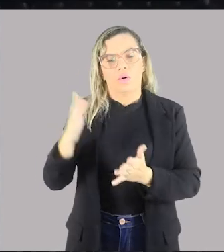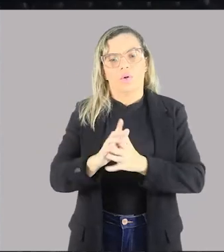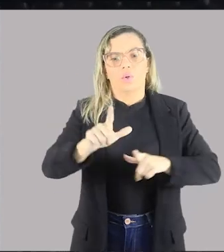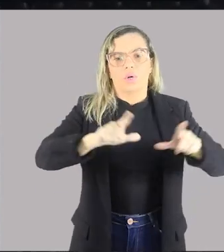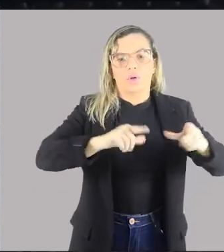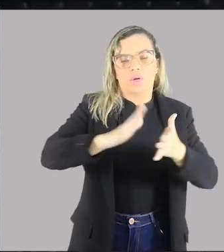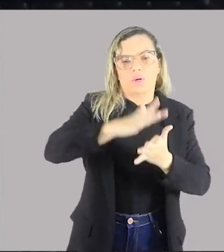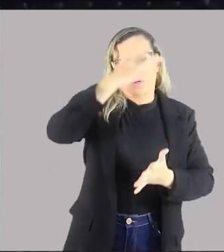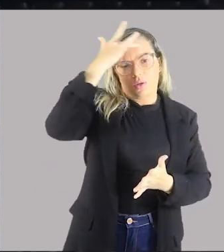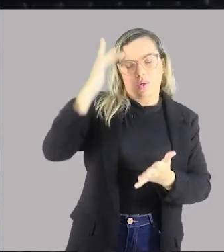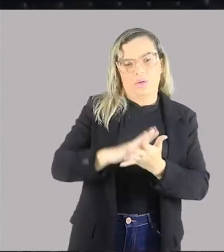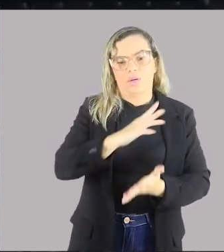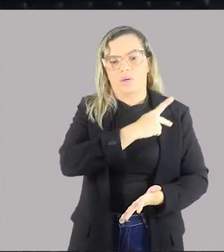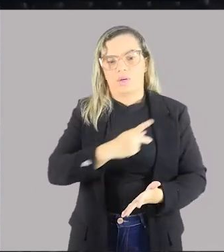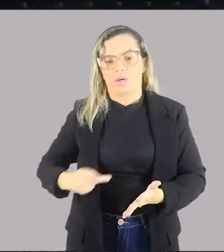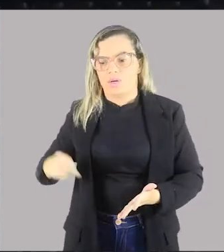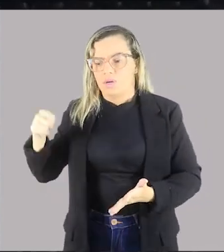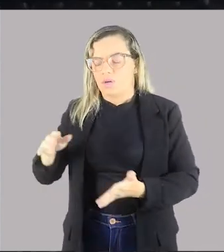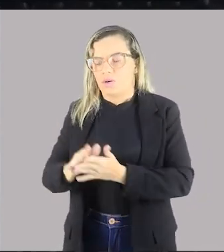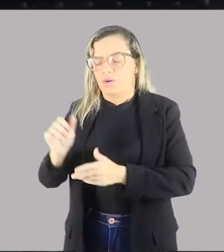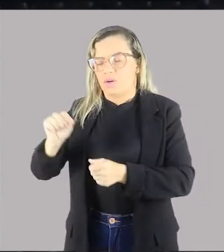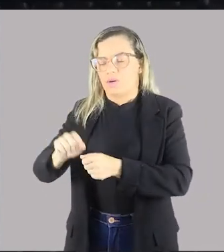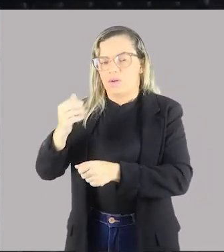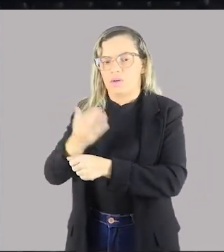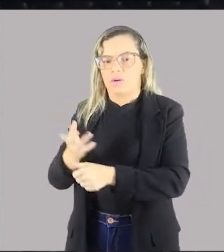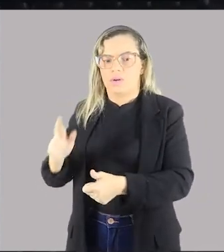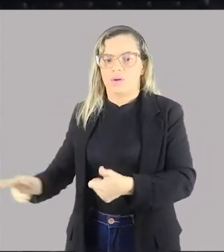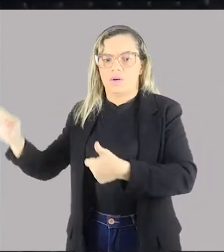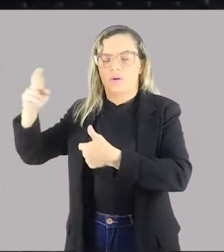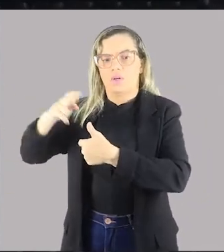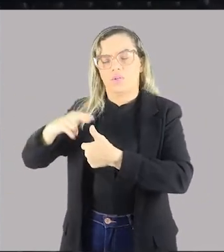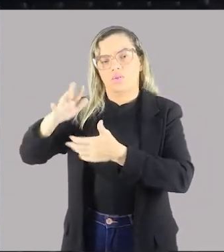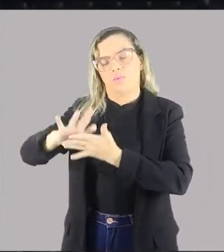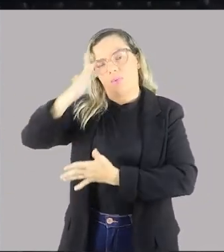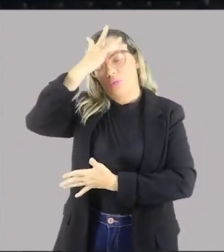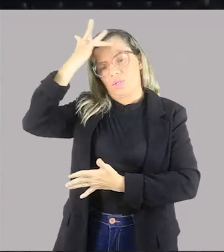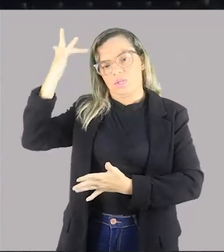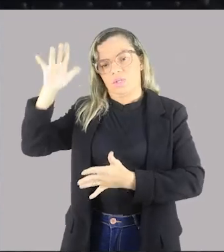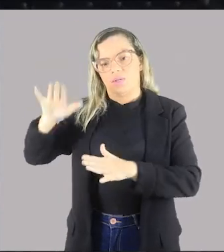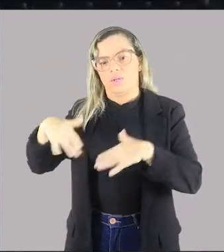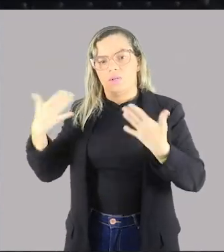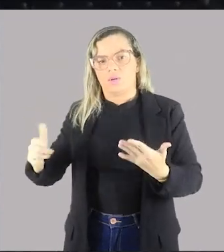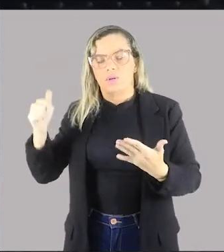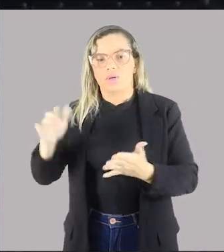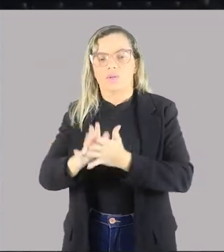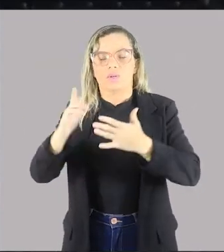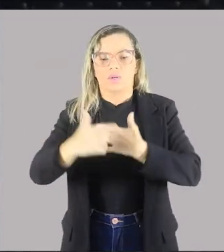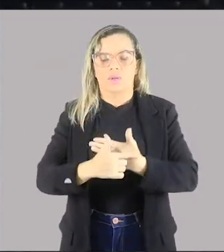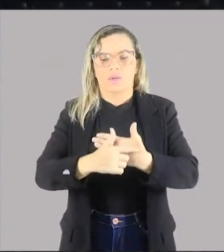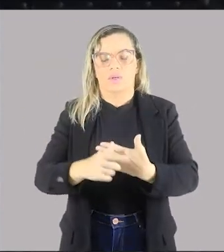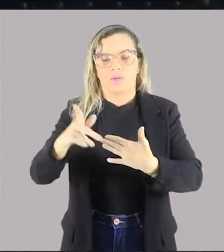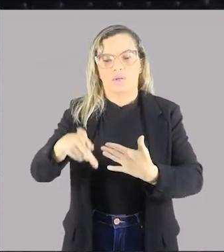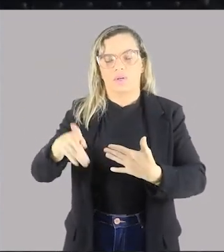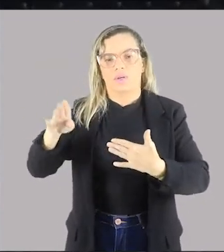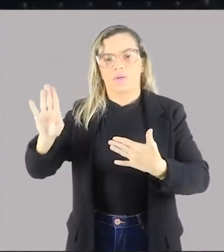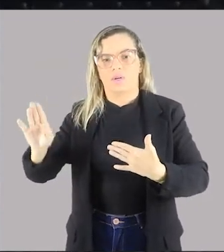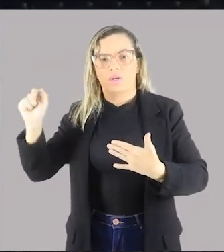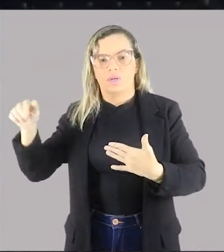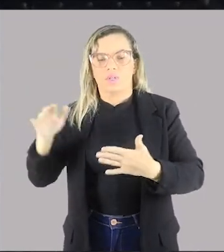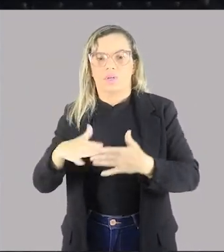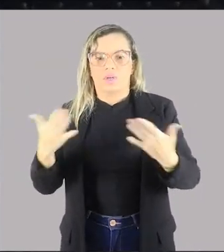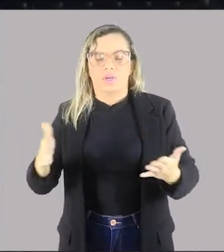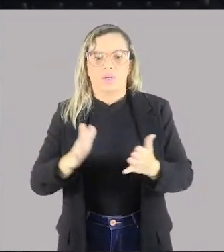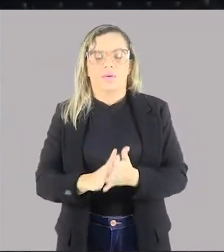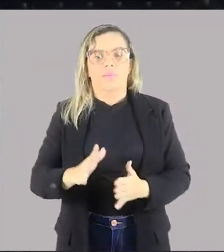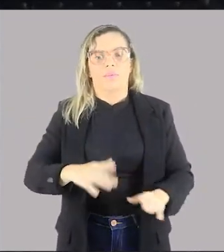público atue como procurador de alguém, portanto, nesse caso, se valendo da sua função pública para que aquele seu afeto ou